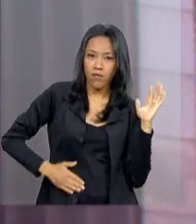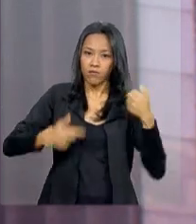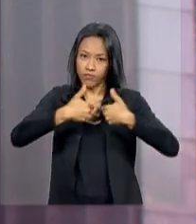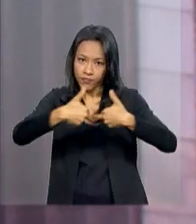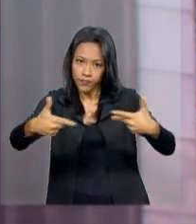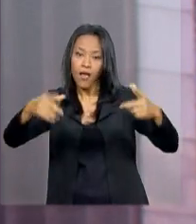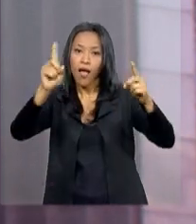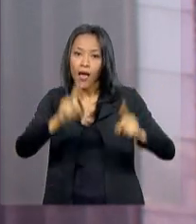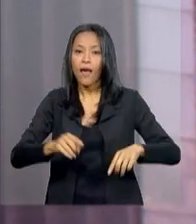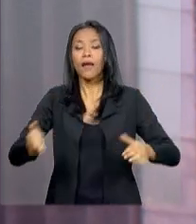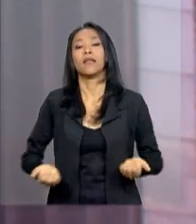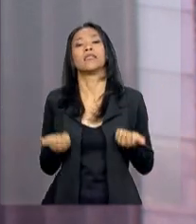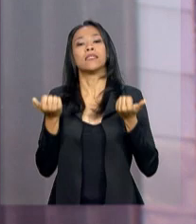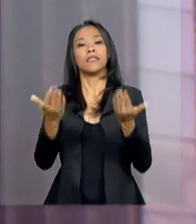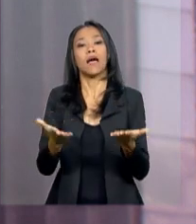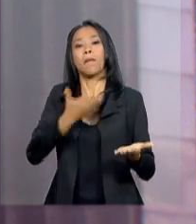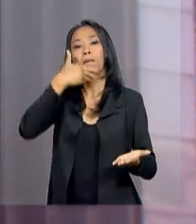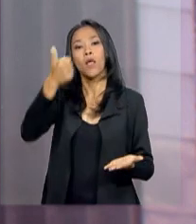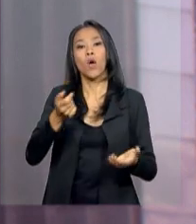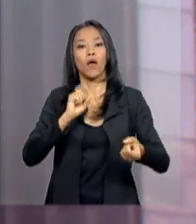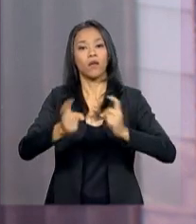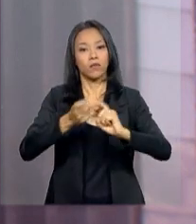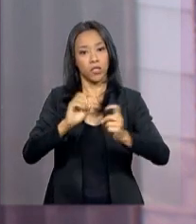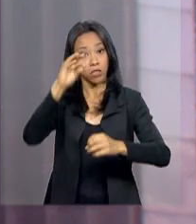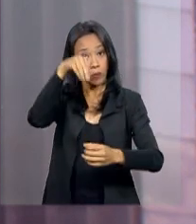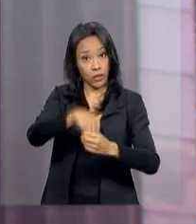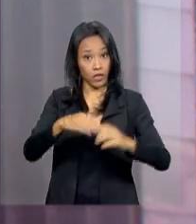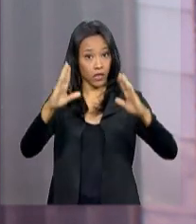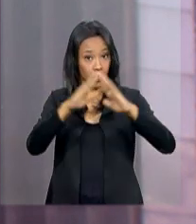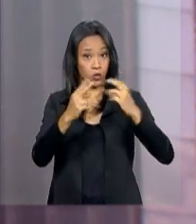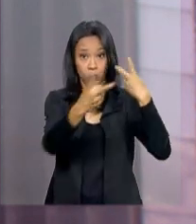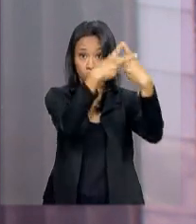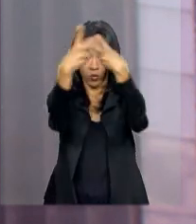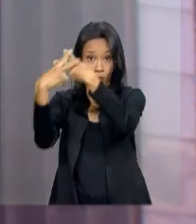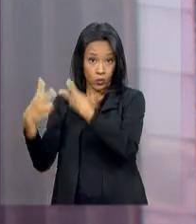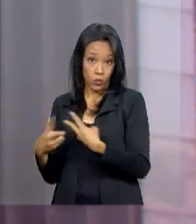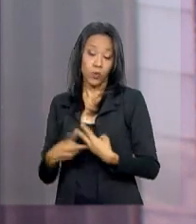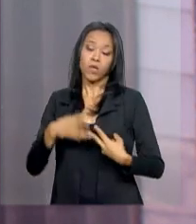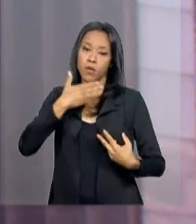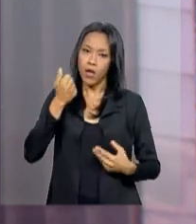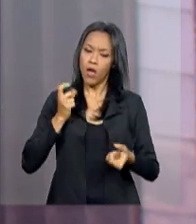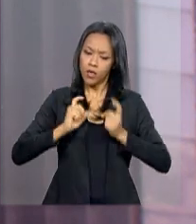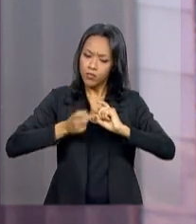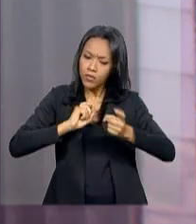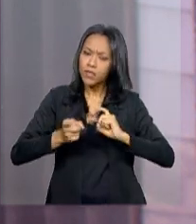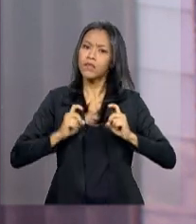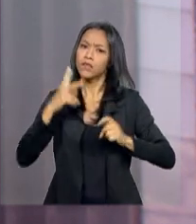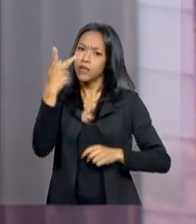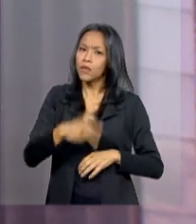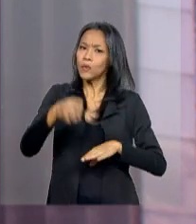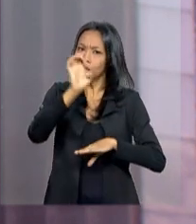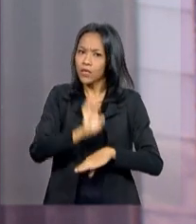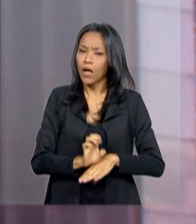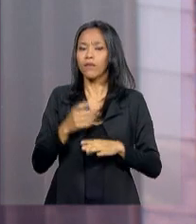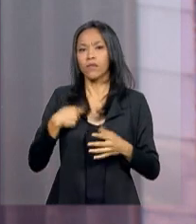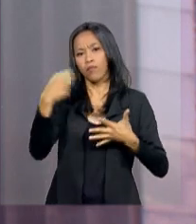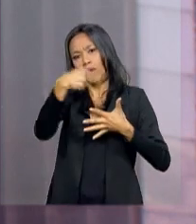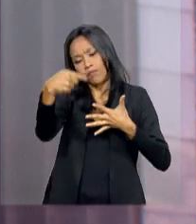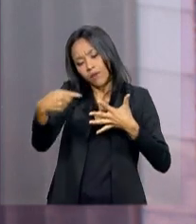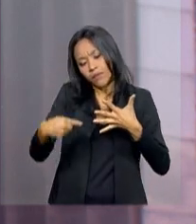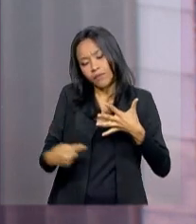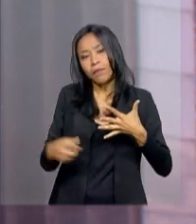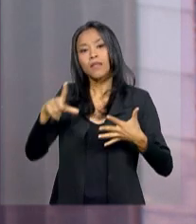melhorar a qualidade da gestão nos presídios e devolver a capacidade de operação das forças do Estado. As ações estão